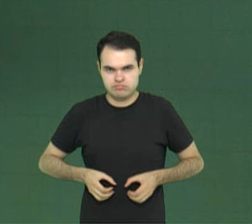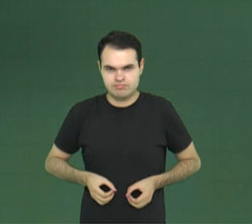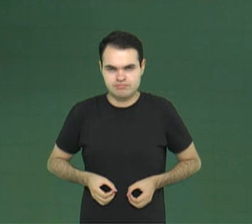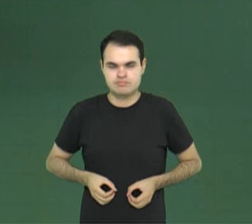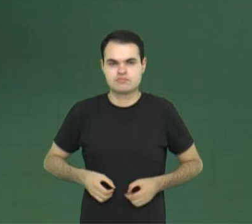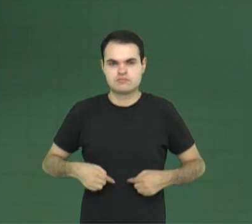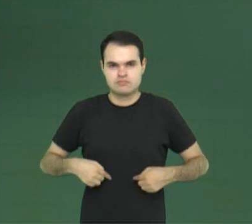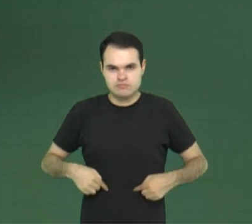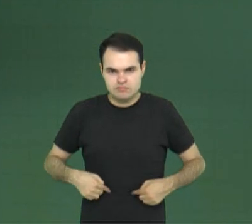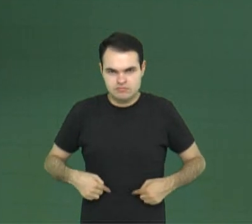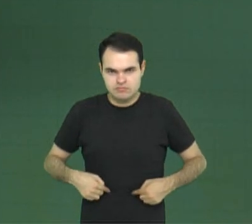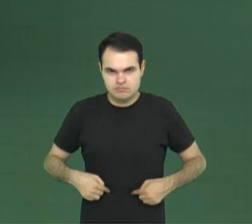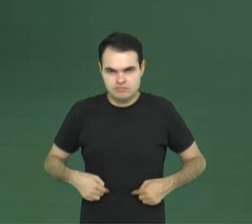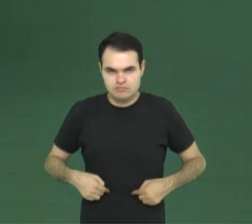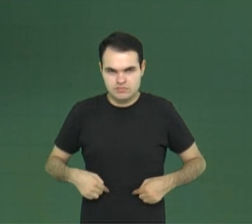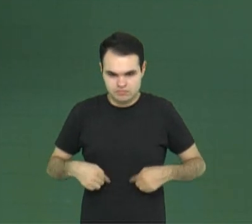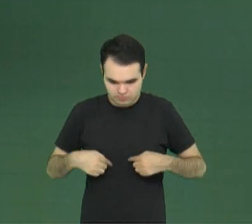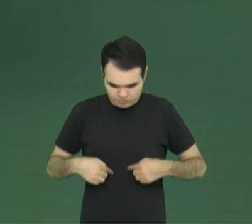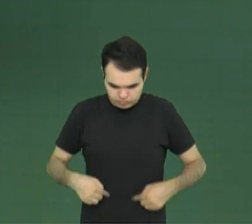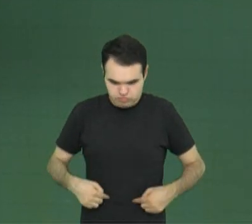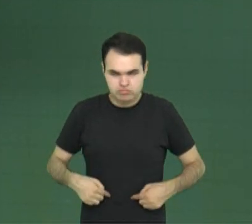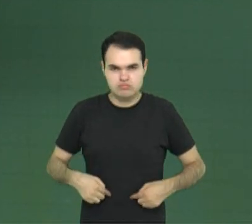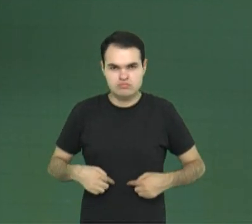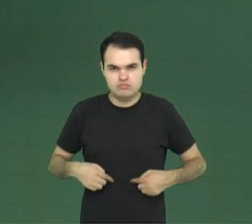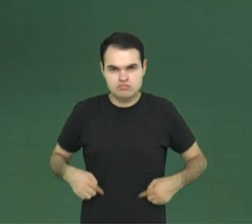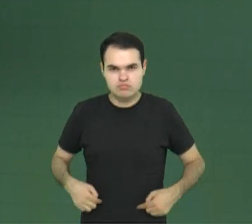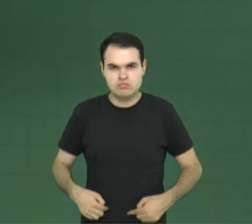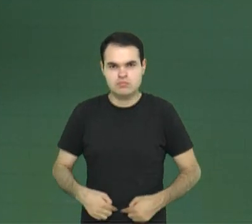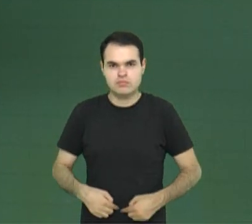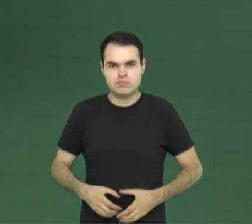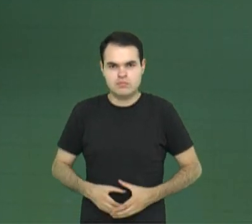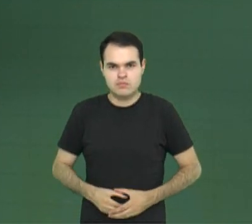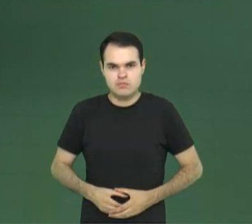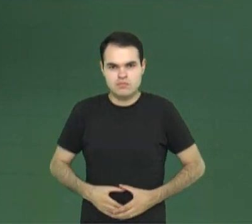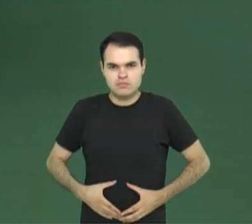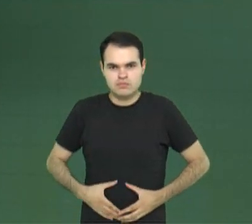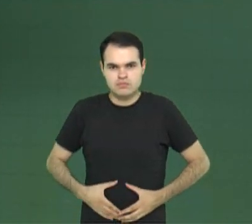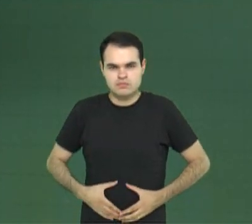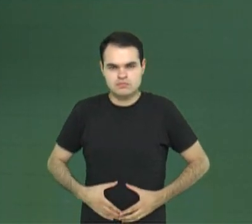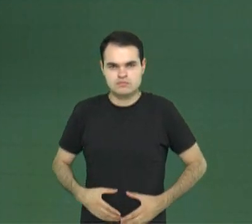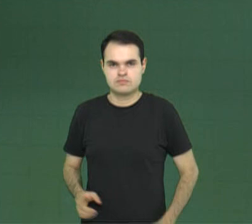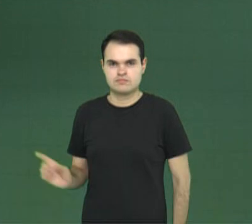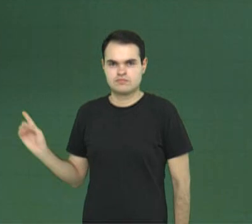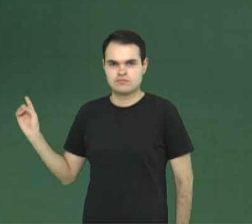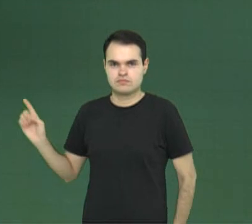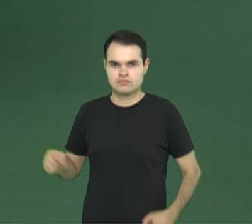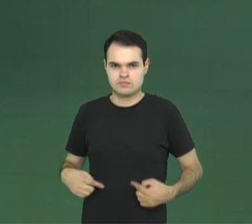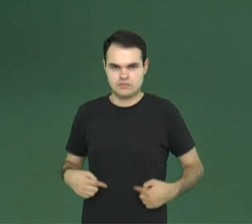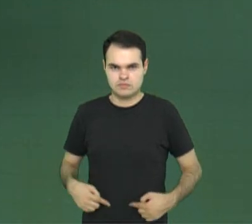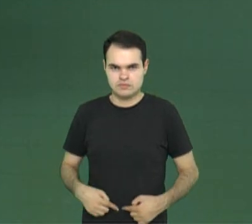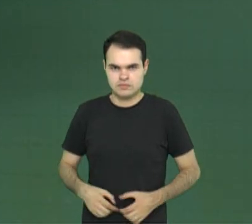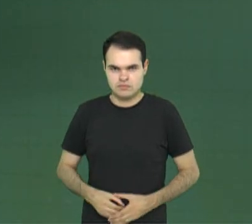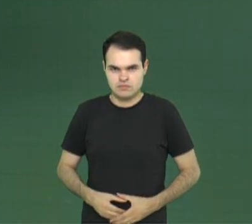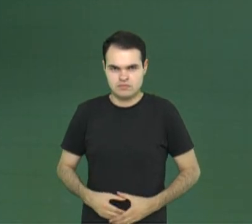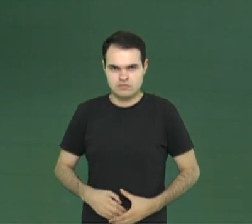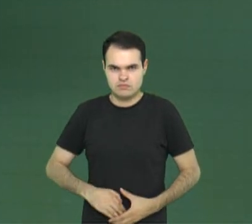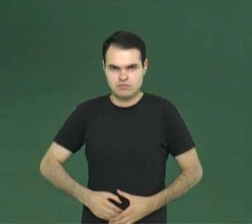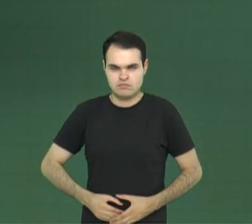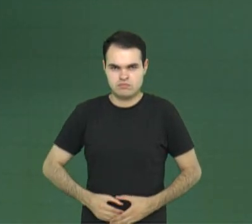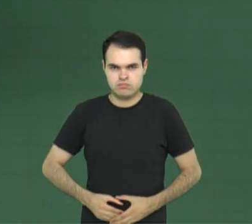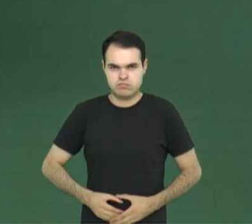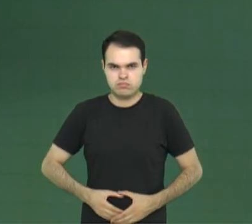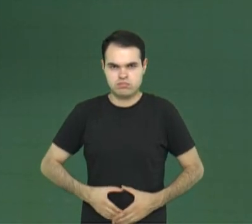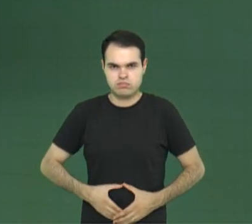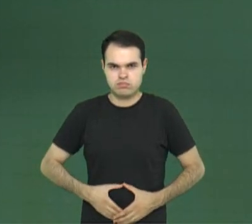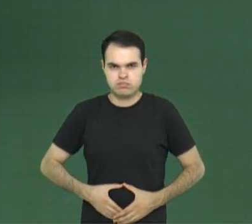aqui, os uréteres, que vão levar a urina até a bexiga, onde ela vai ficar armazenada, e ela é eliminada pela